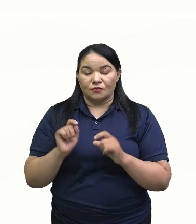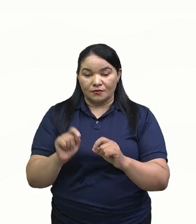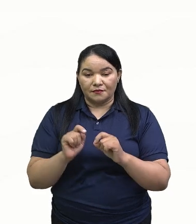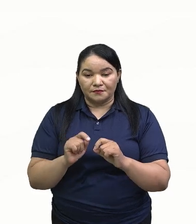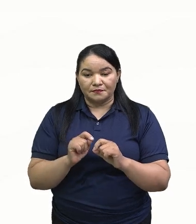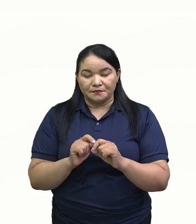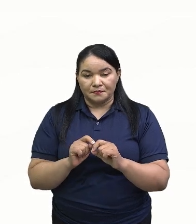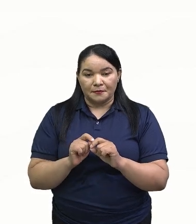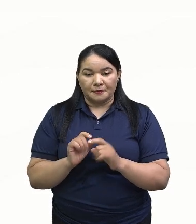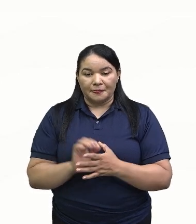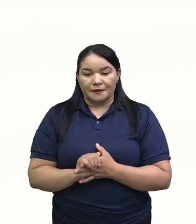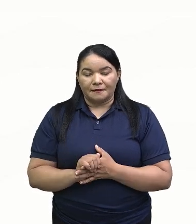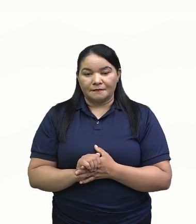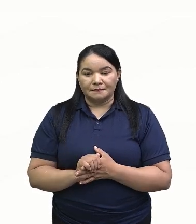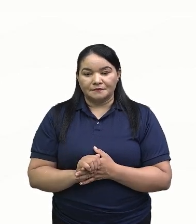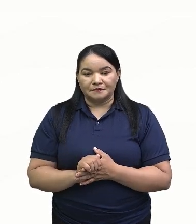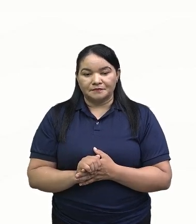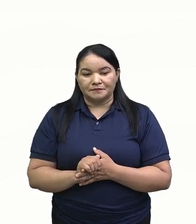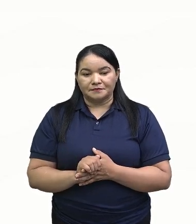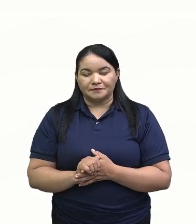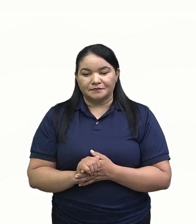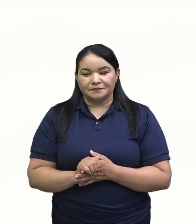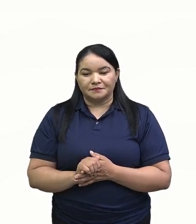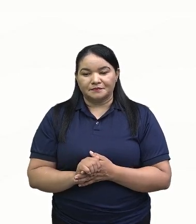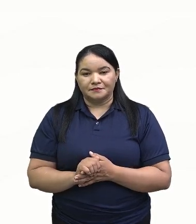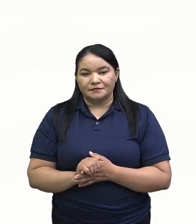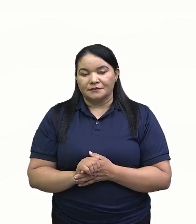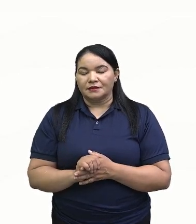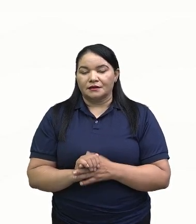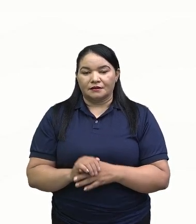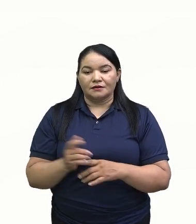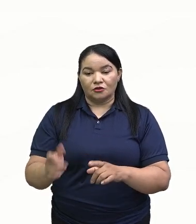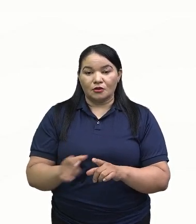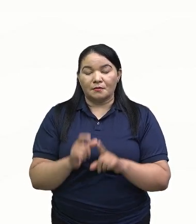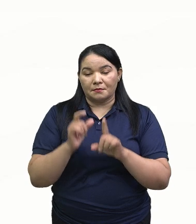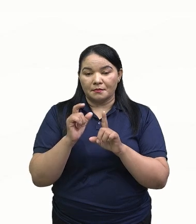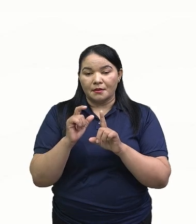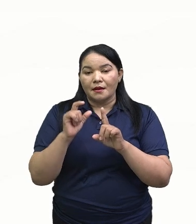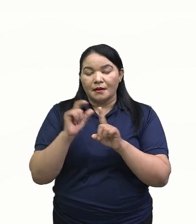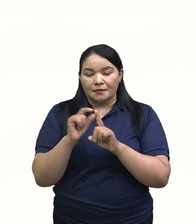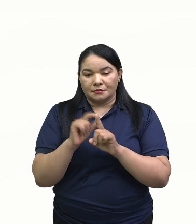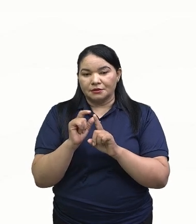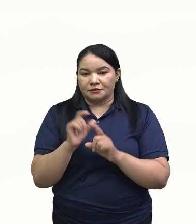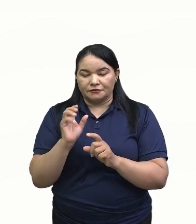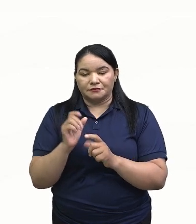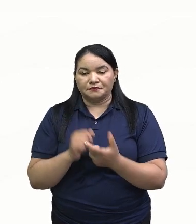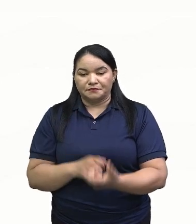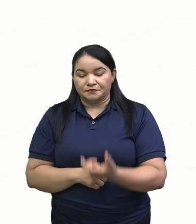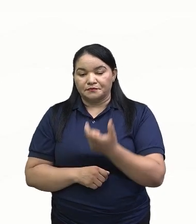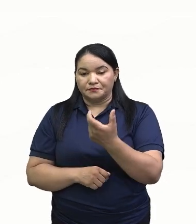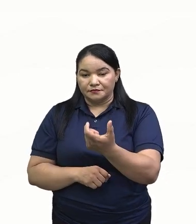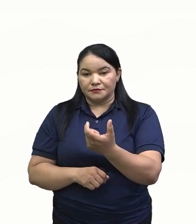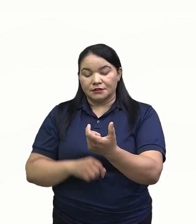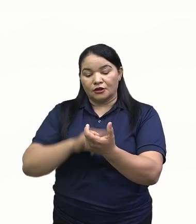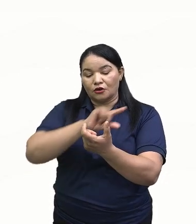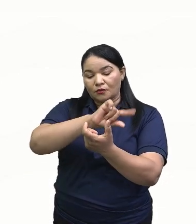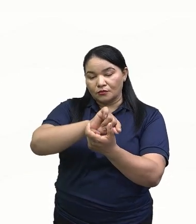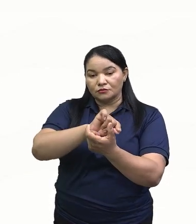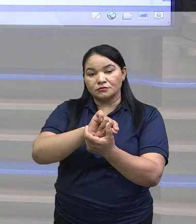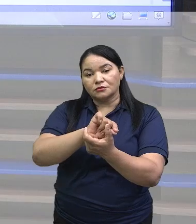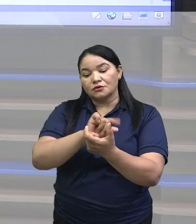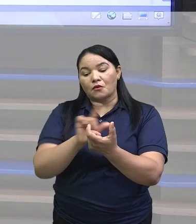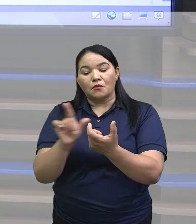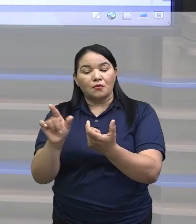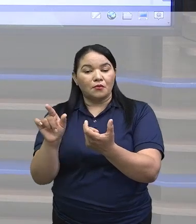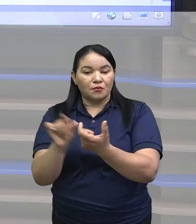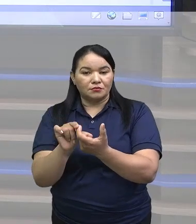criação, né, de um prefixo, aliás, da posição de um prefixo ou de um sufixo, você vai ter